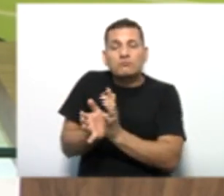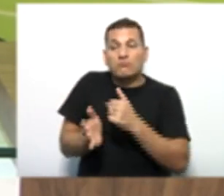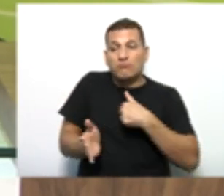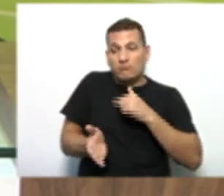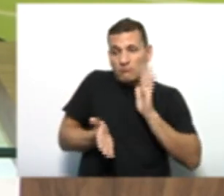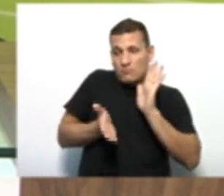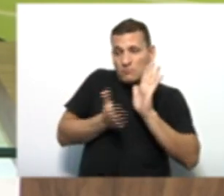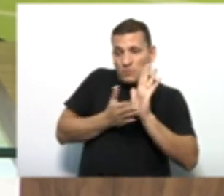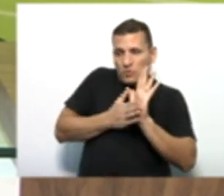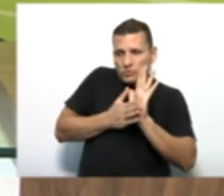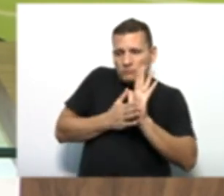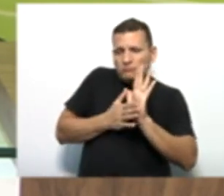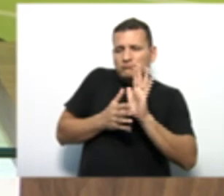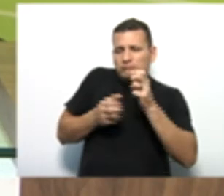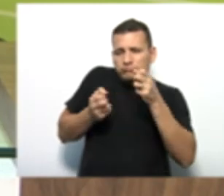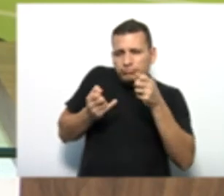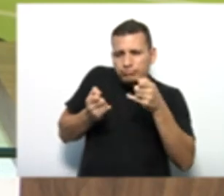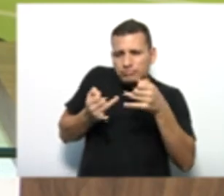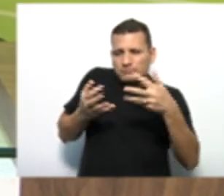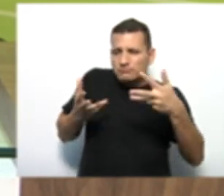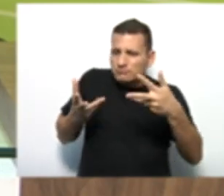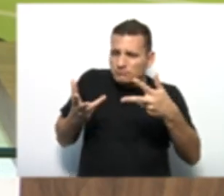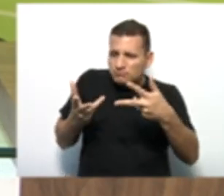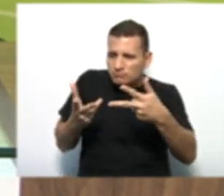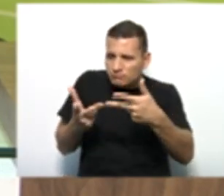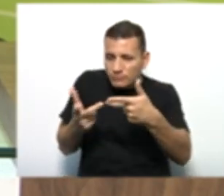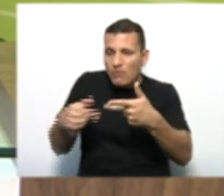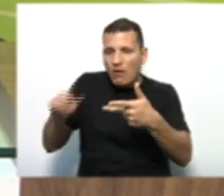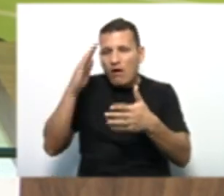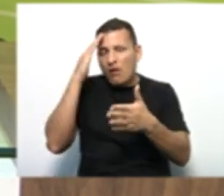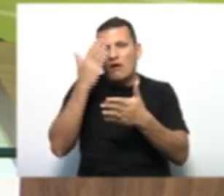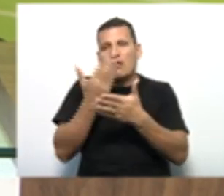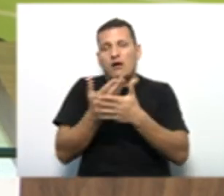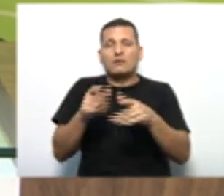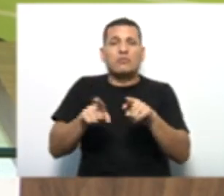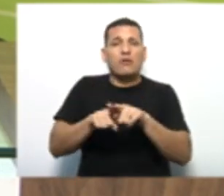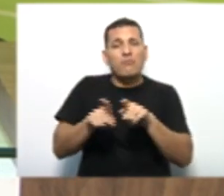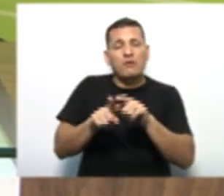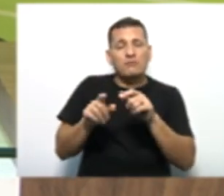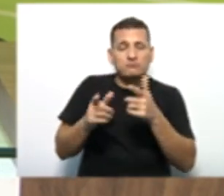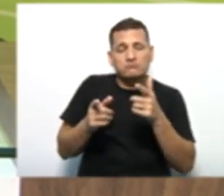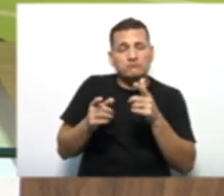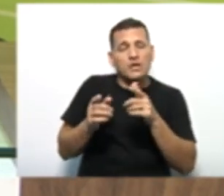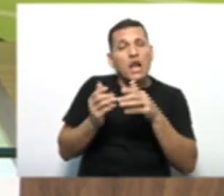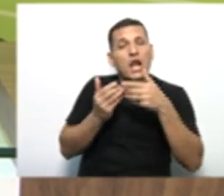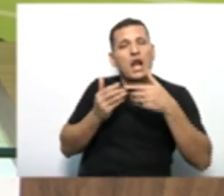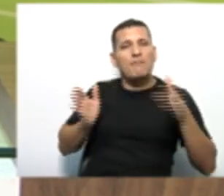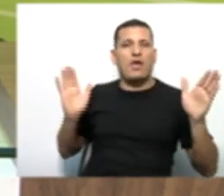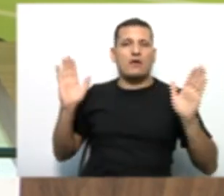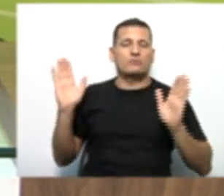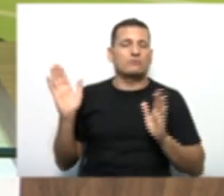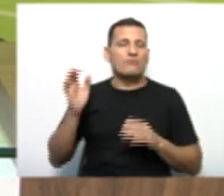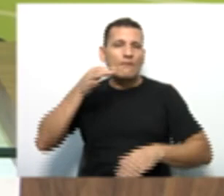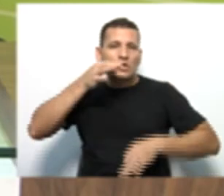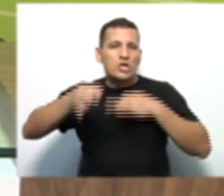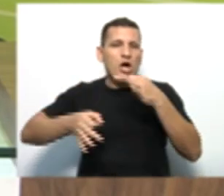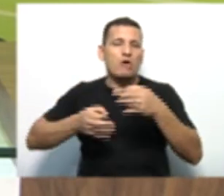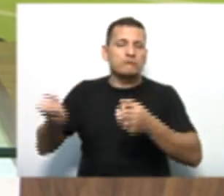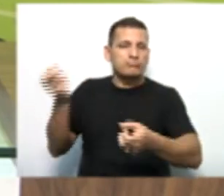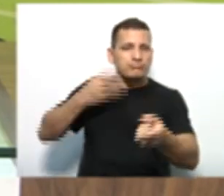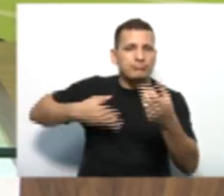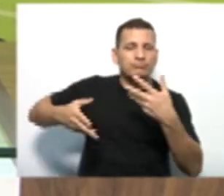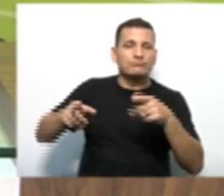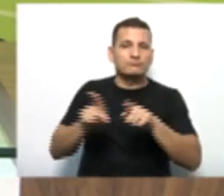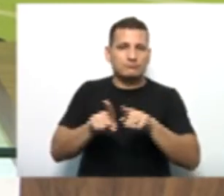apresentou vai dar certo, mas ele também deve estar preparado para ouvir sugestões, propostas para a resolução dos problemas da empresa. Sair da